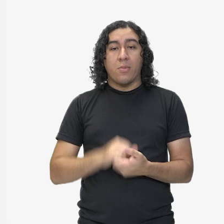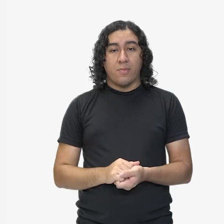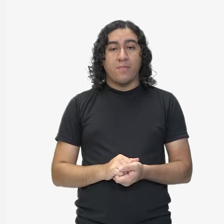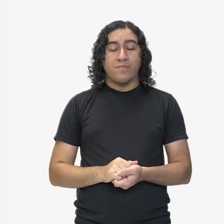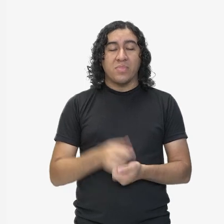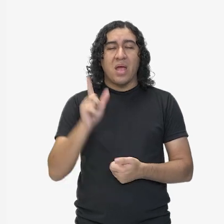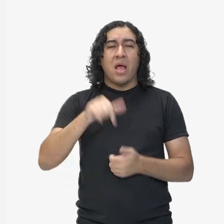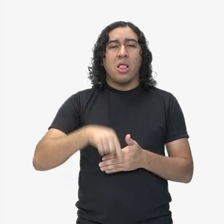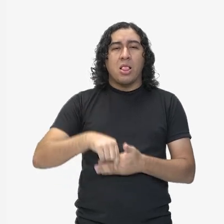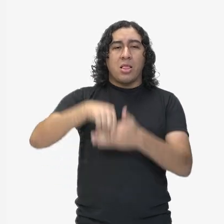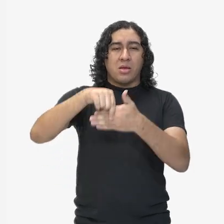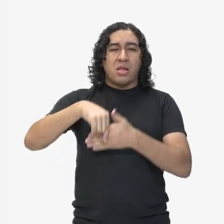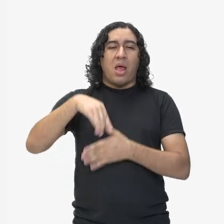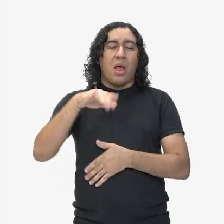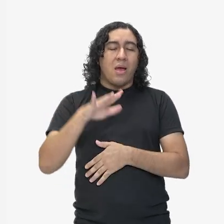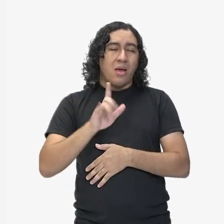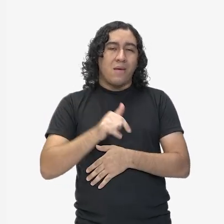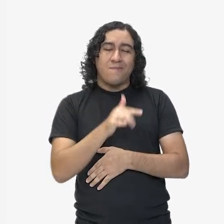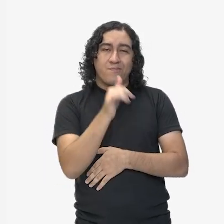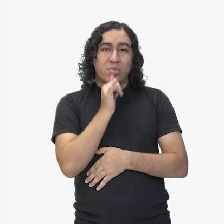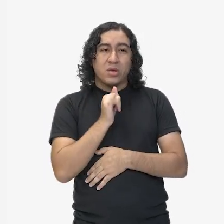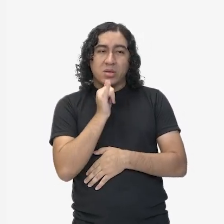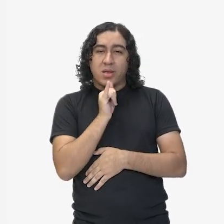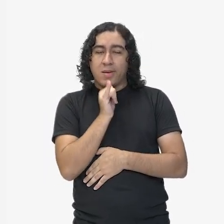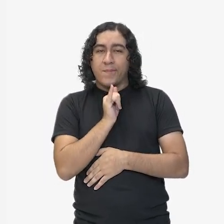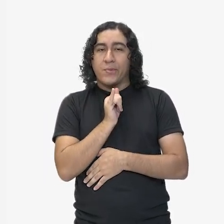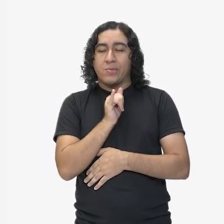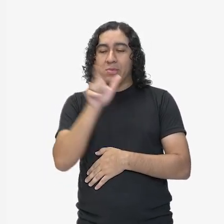espécie de